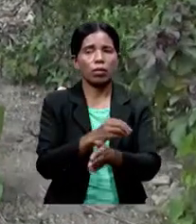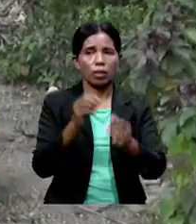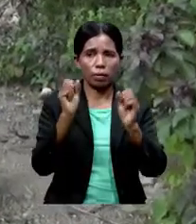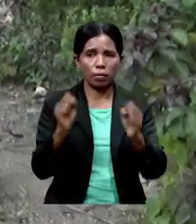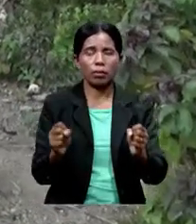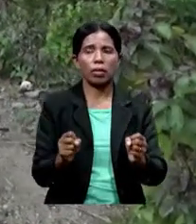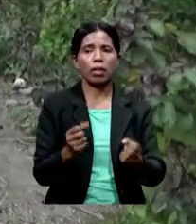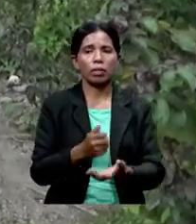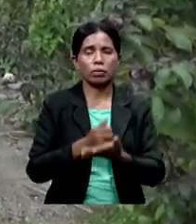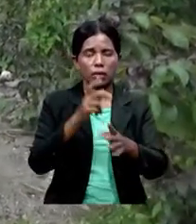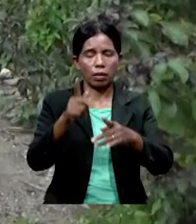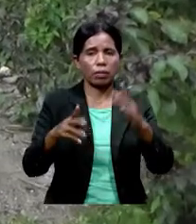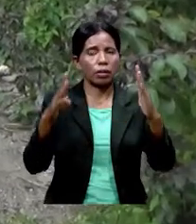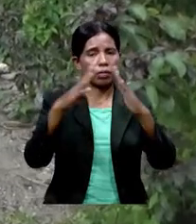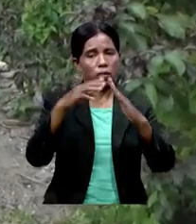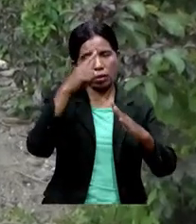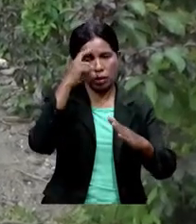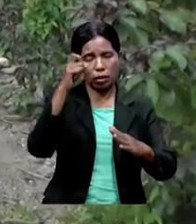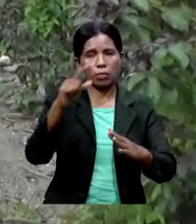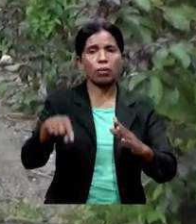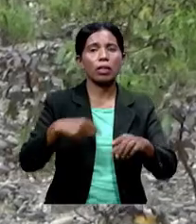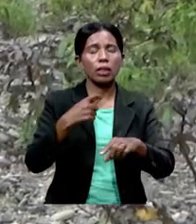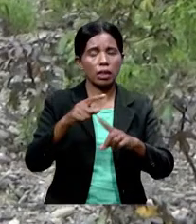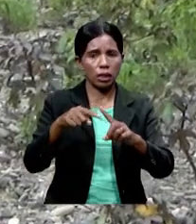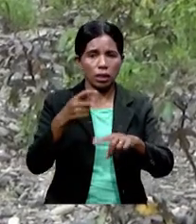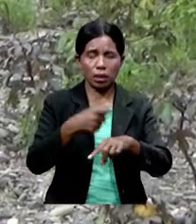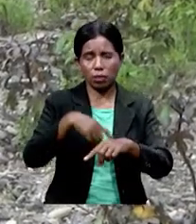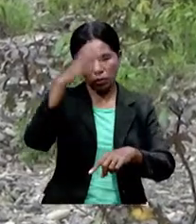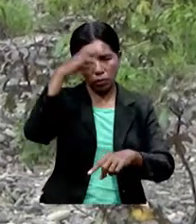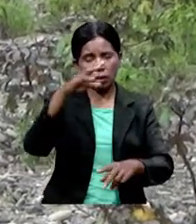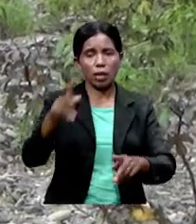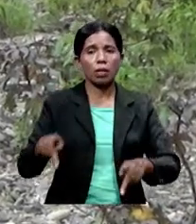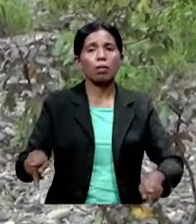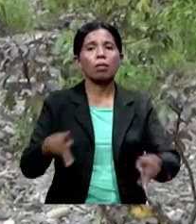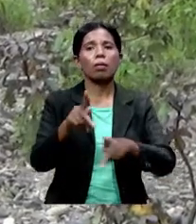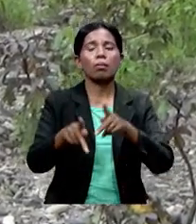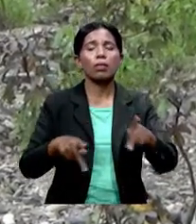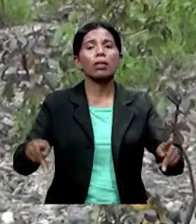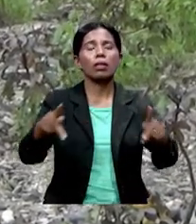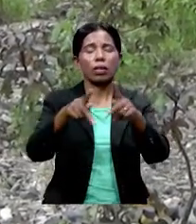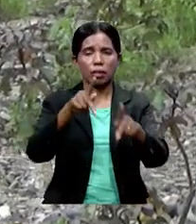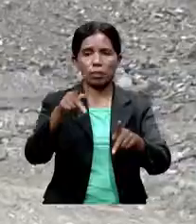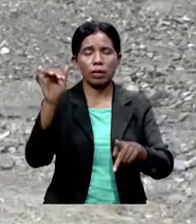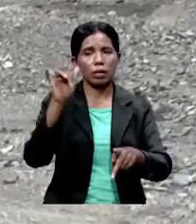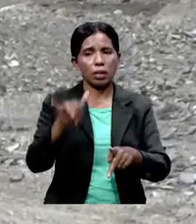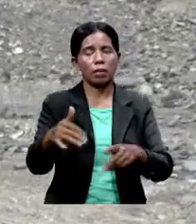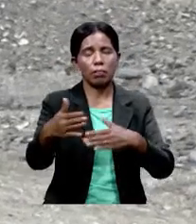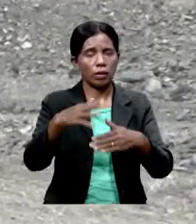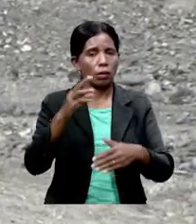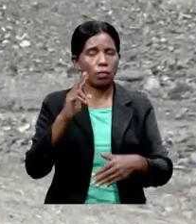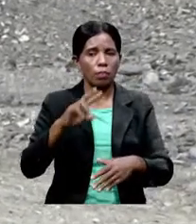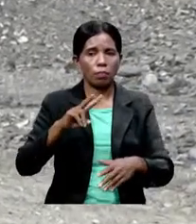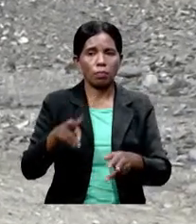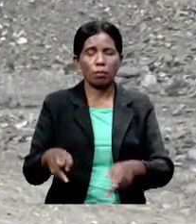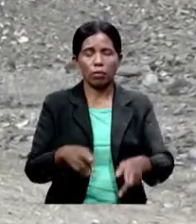salva comunidade ne uma, tamba bahira tempo udang, comunidade ne behela besik mota sempre sai vítima ba